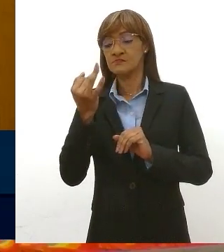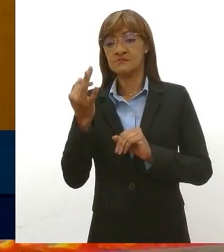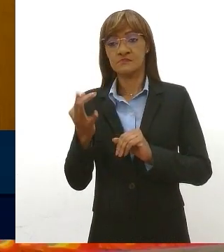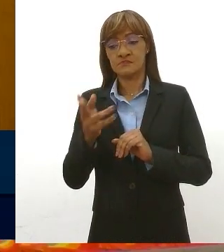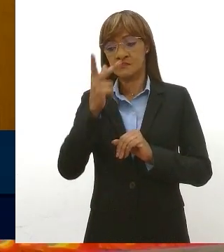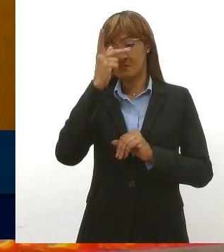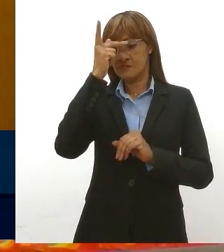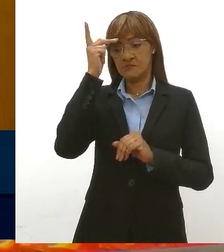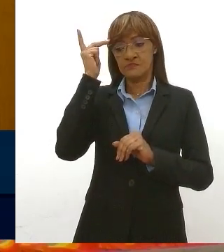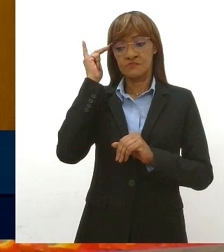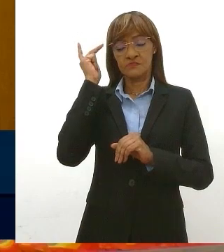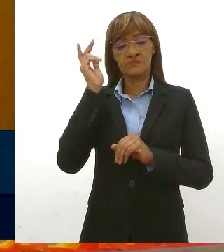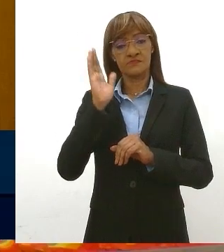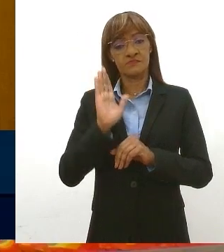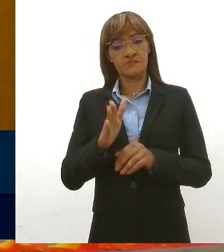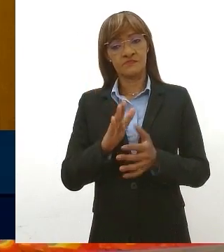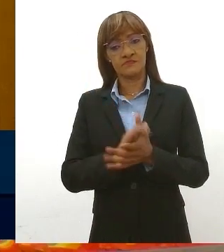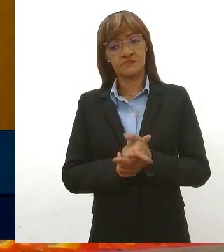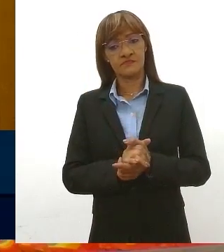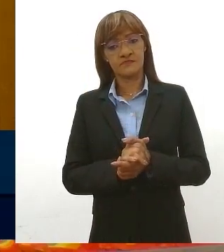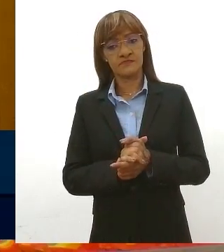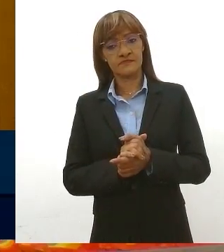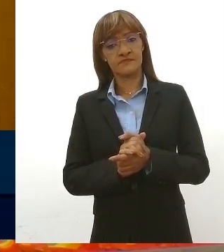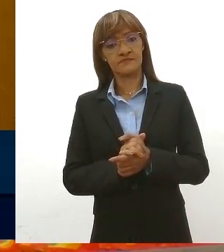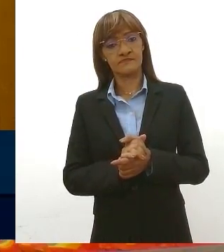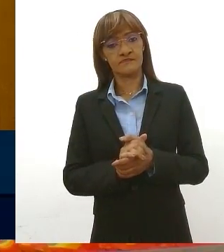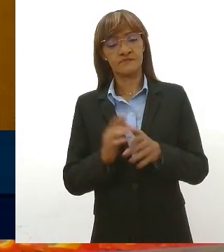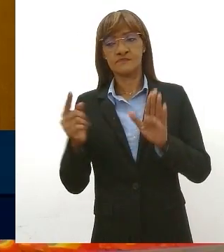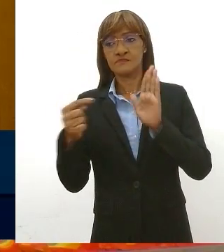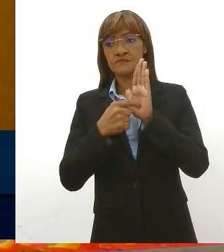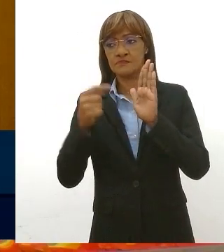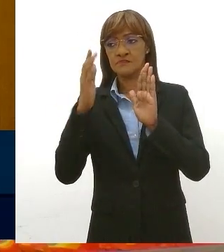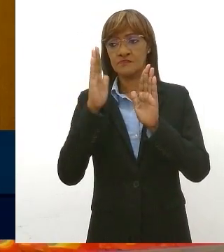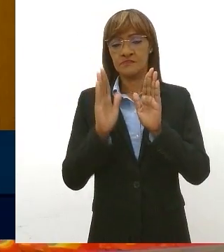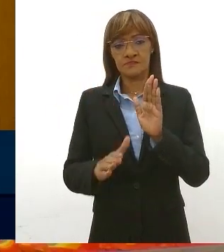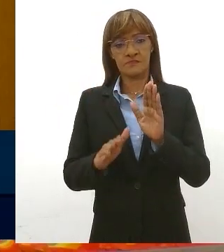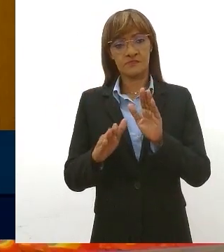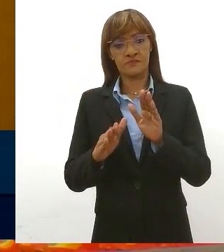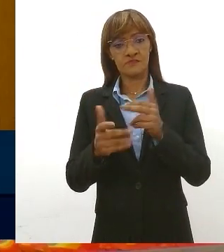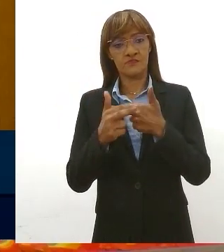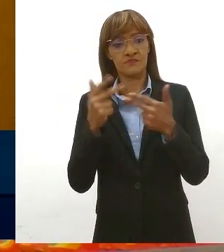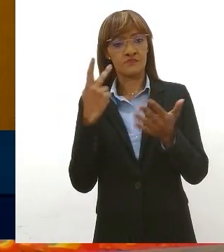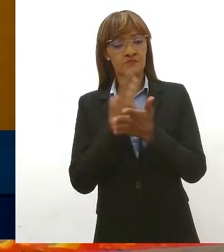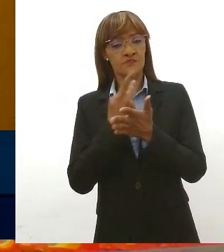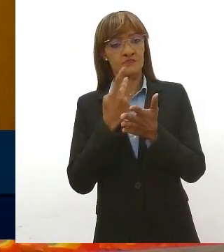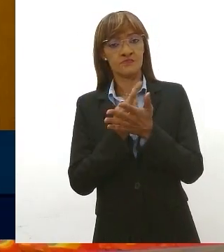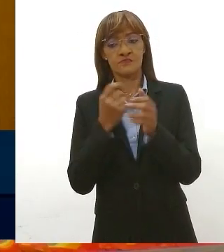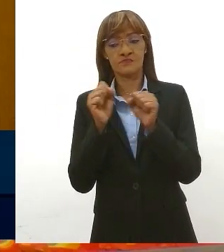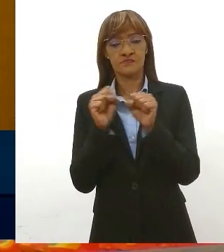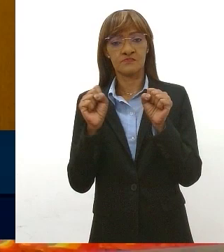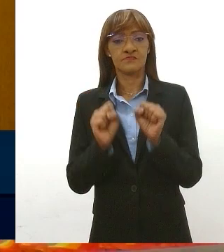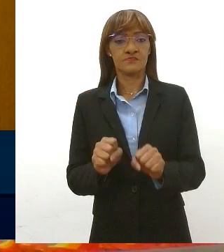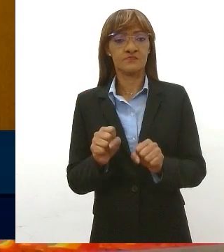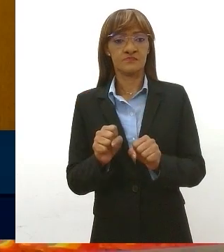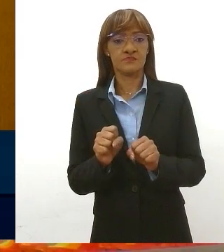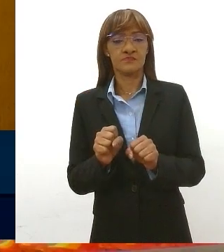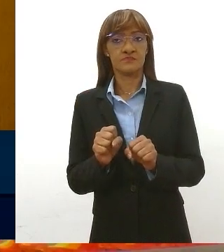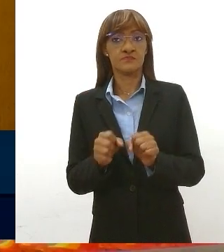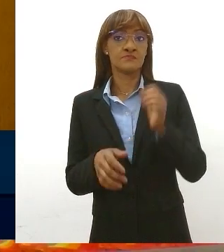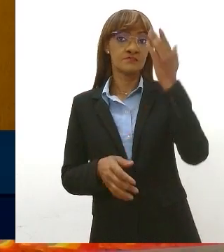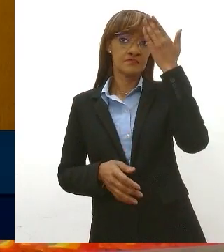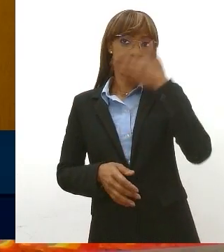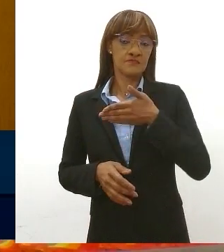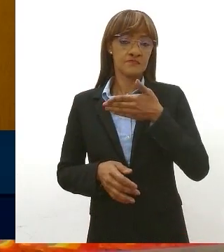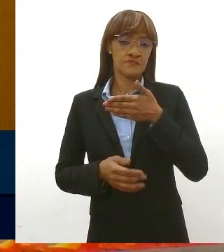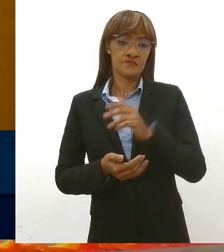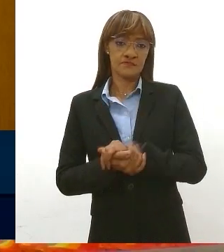e que denuncia irregularidade nesse sistema. Isso só é uma prova o quanto é perigoso,